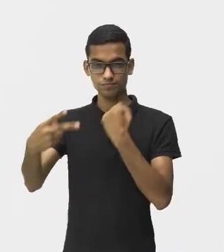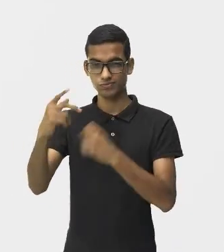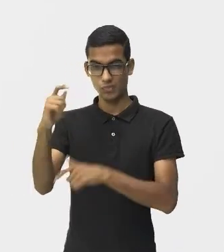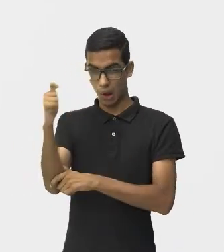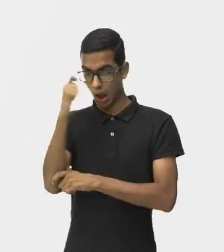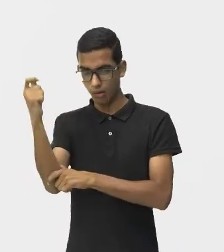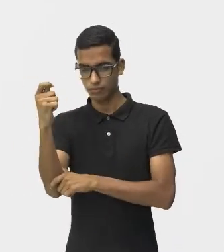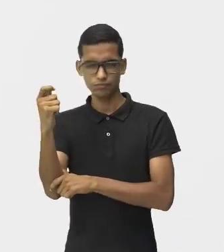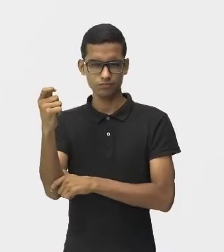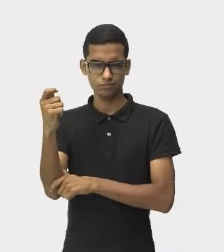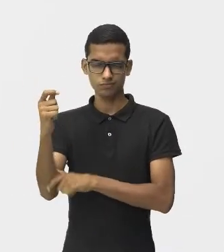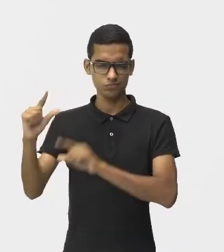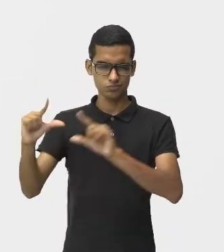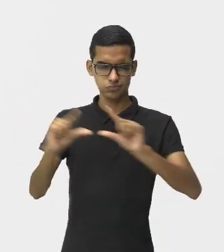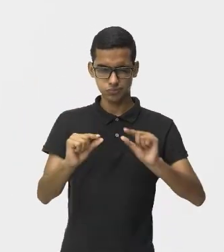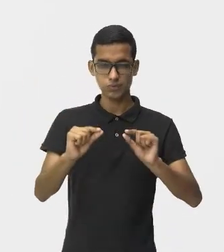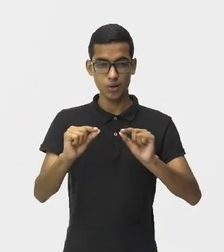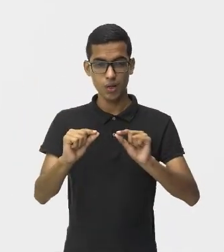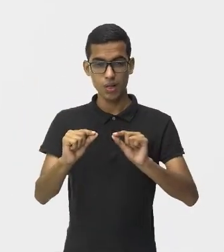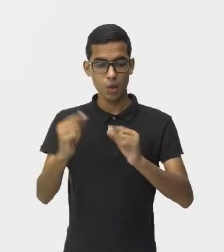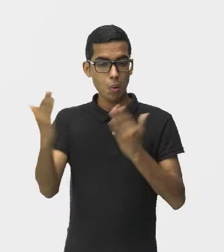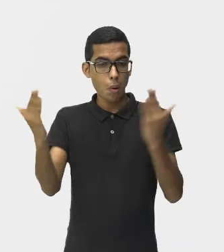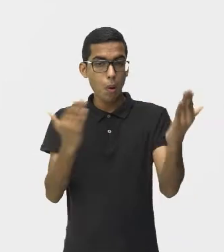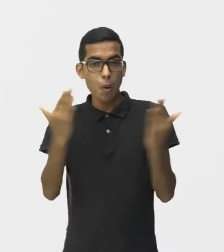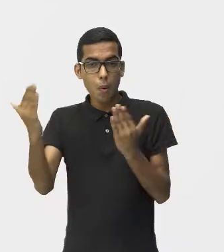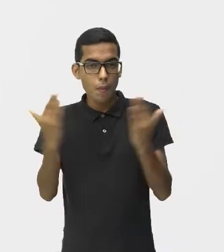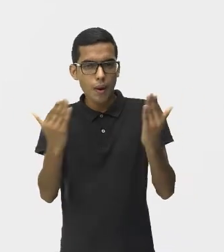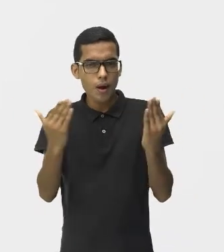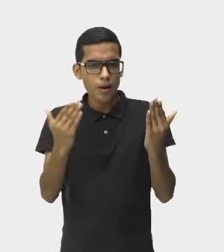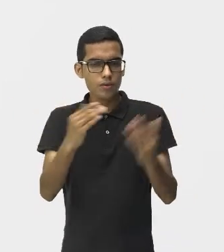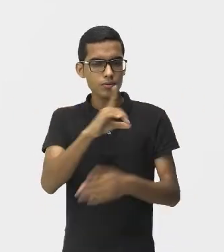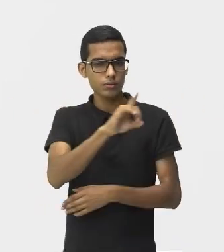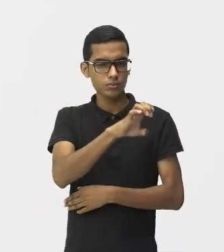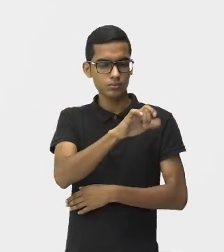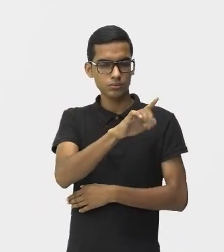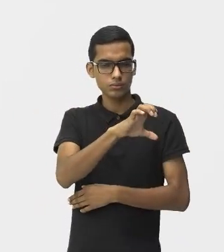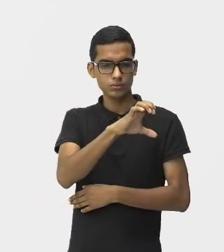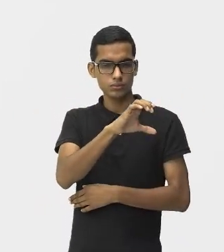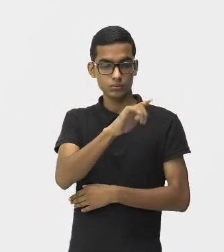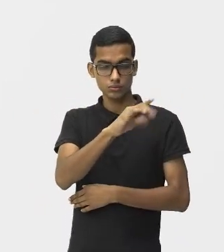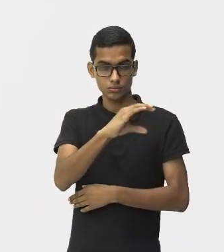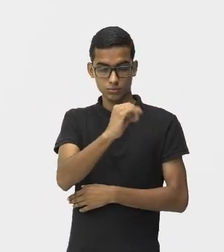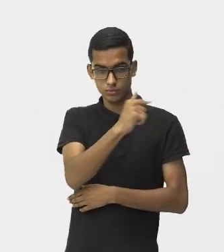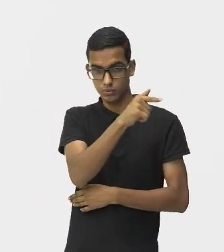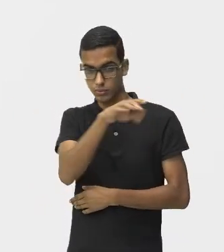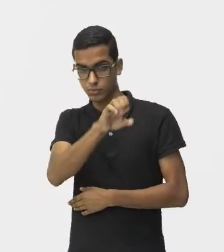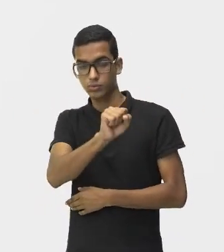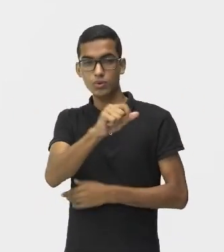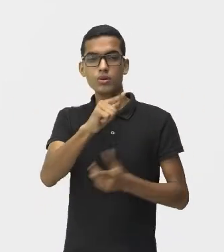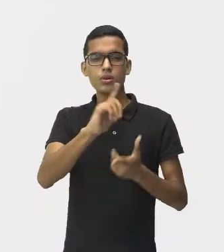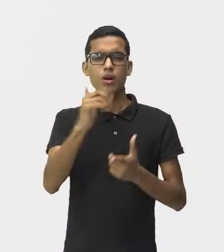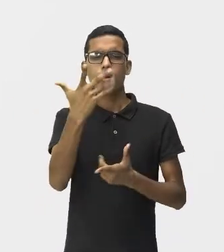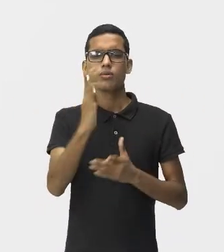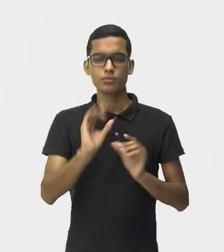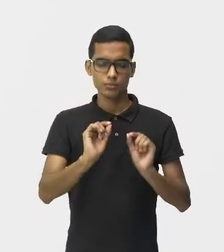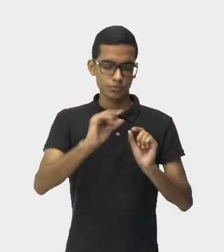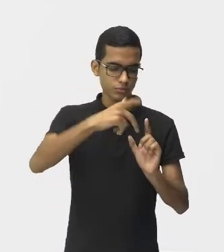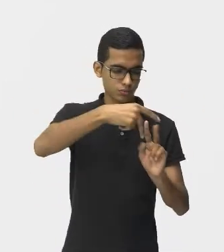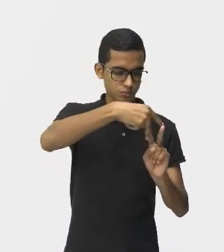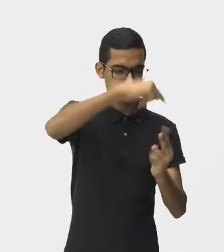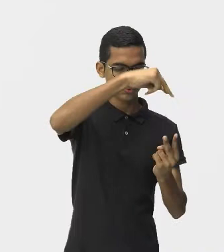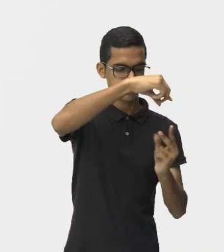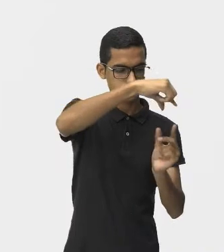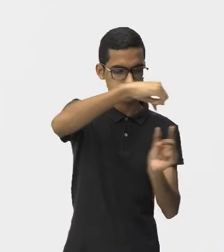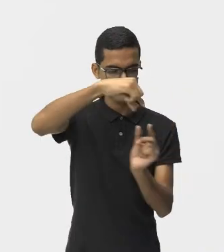que as deleções. E aqui a gente tem um exemplo, tá? A gente tem aqui um cromossomo, aqui a gente tem uma parte